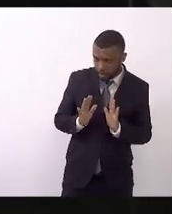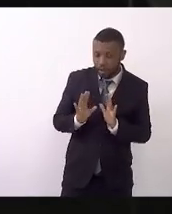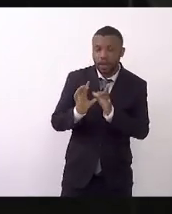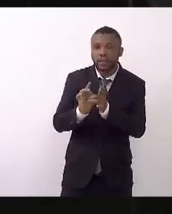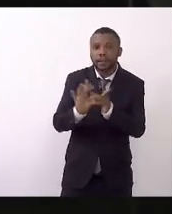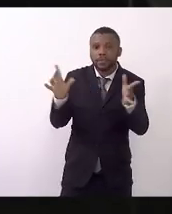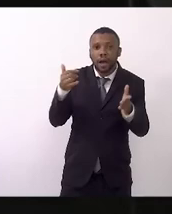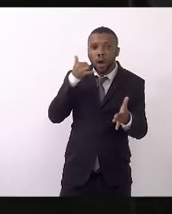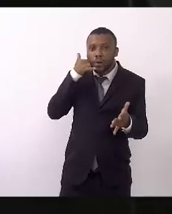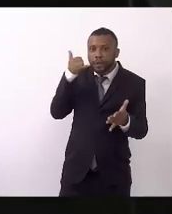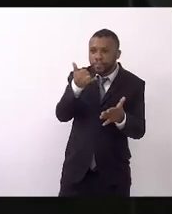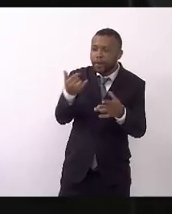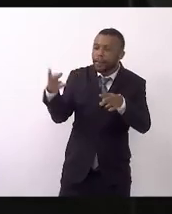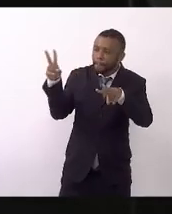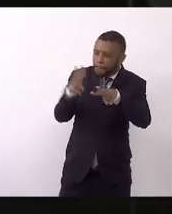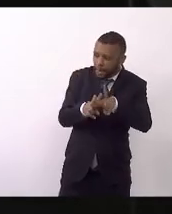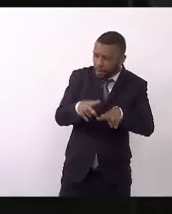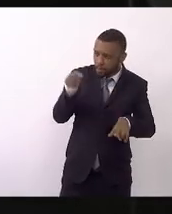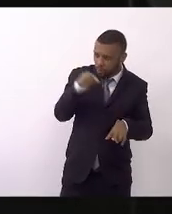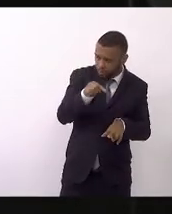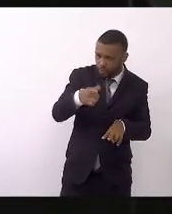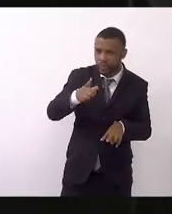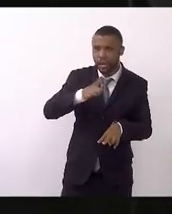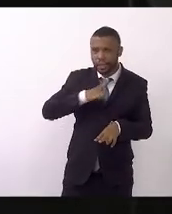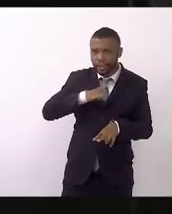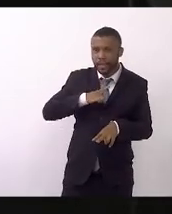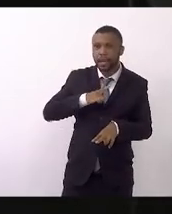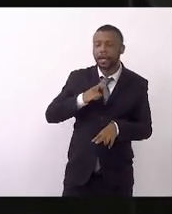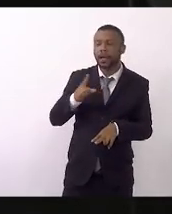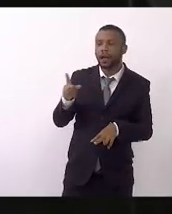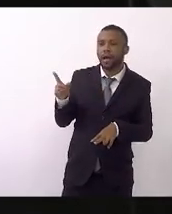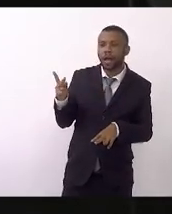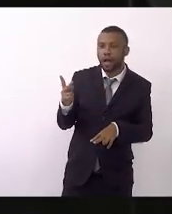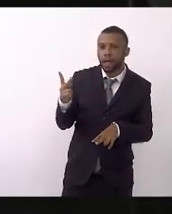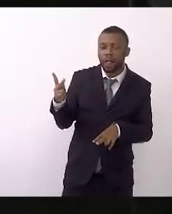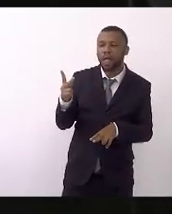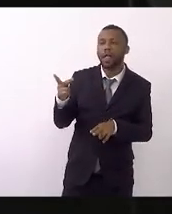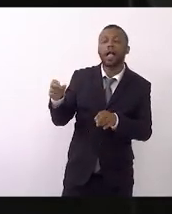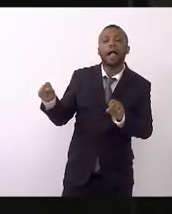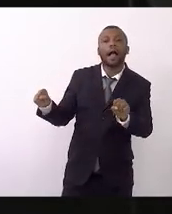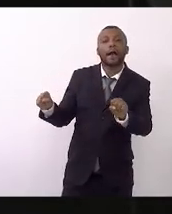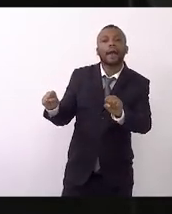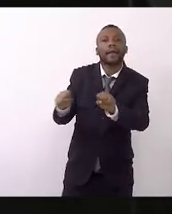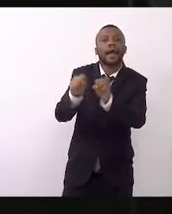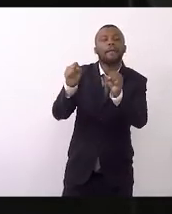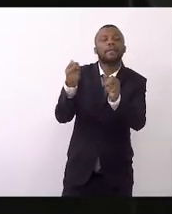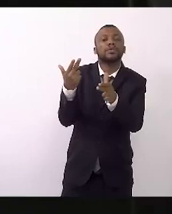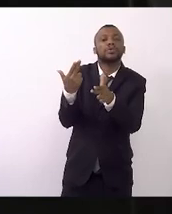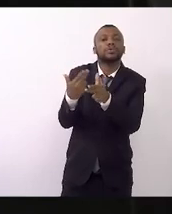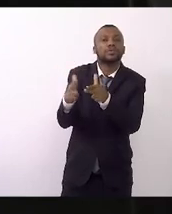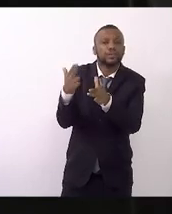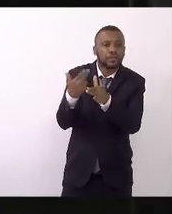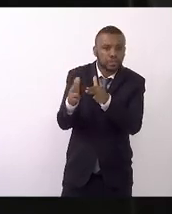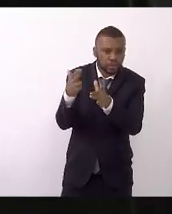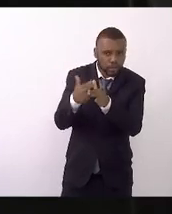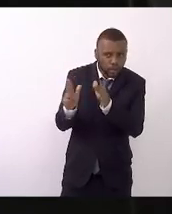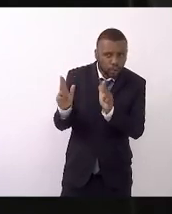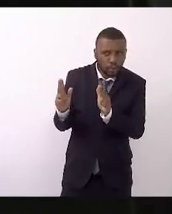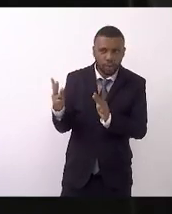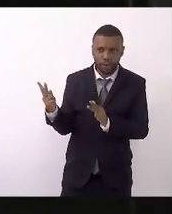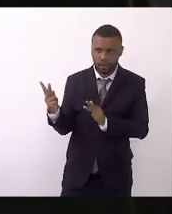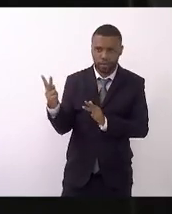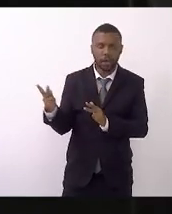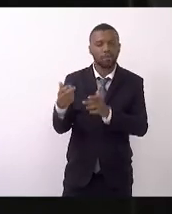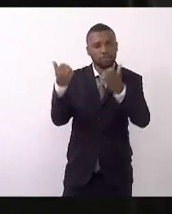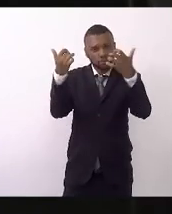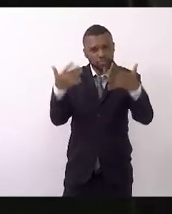o telefone apreendido e ter suas quebras de sigilo? E ambos